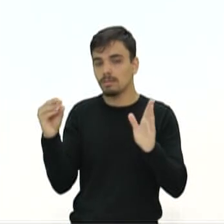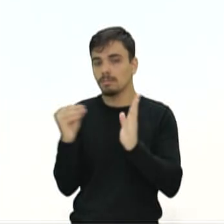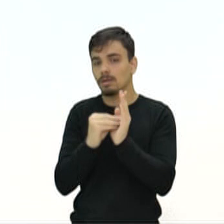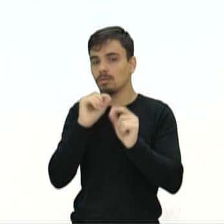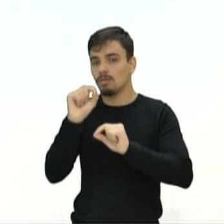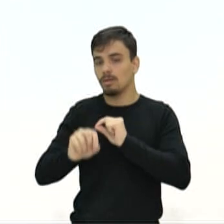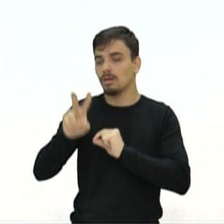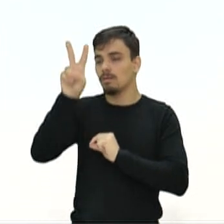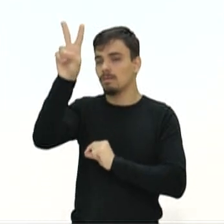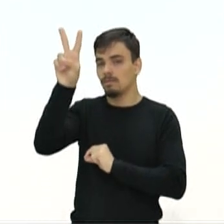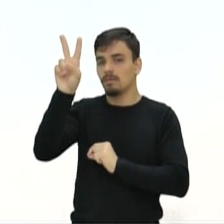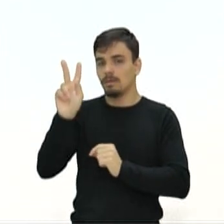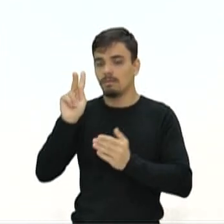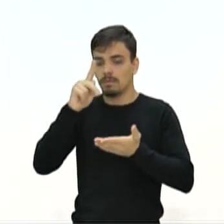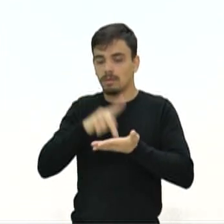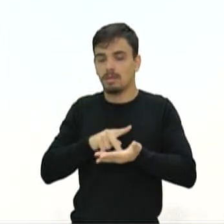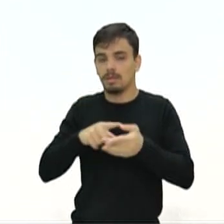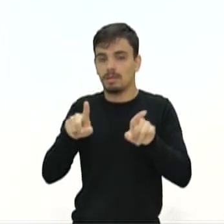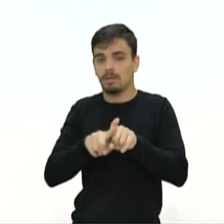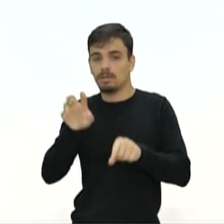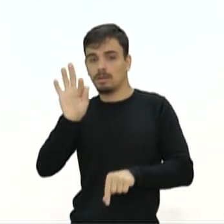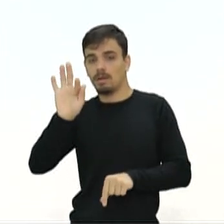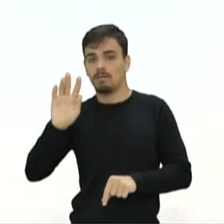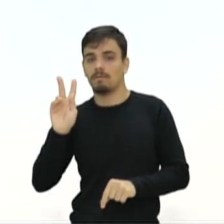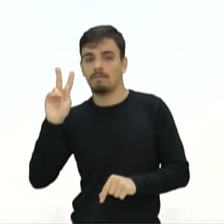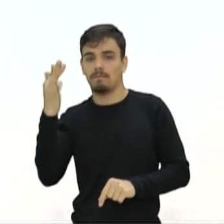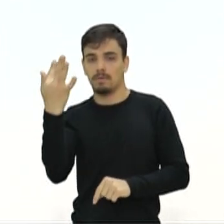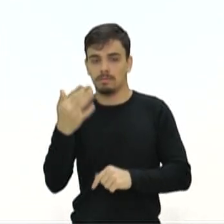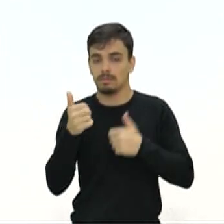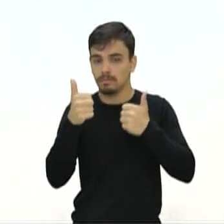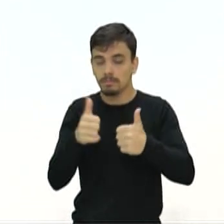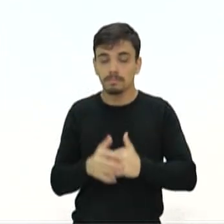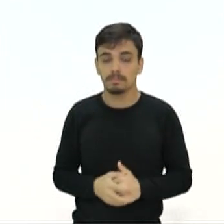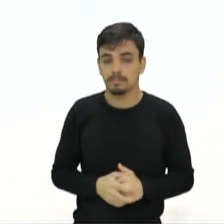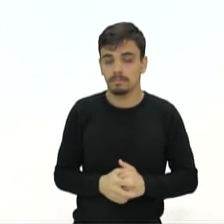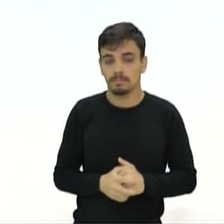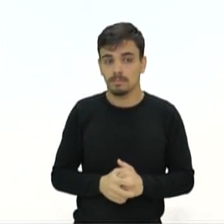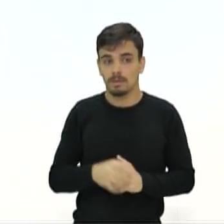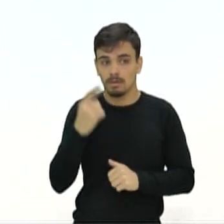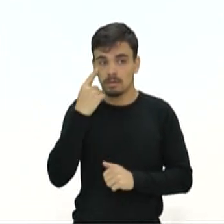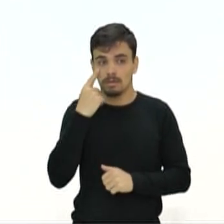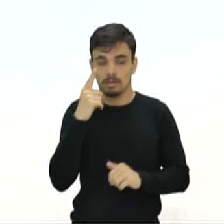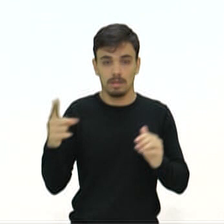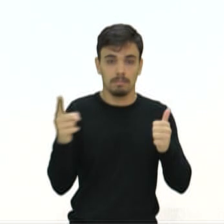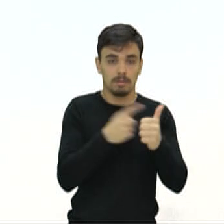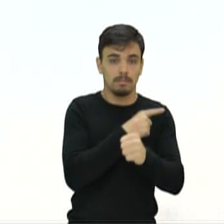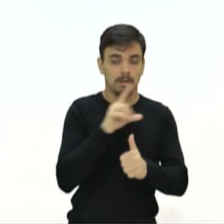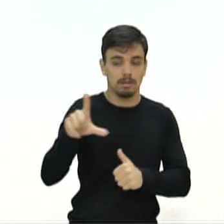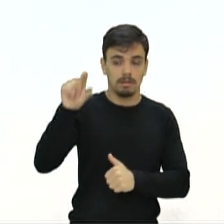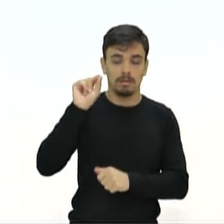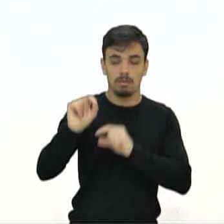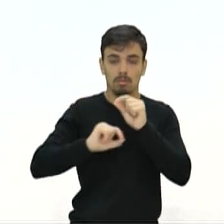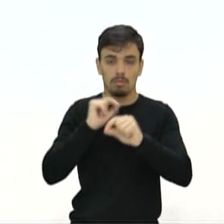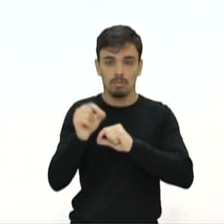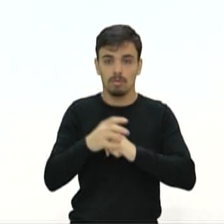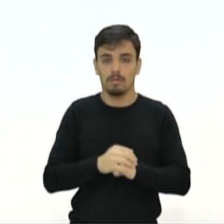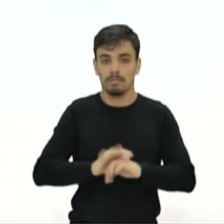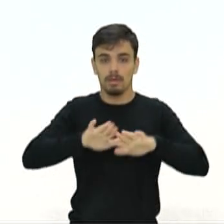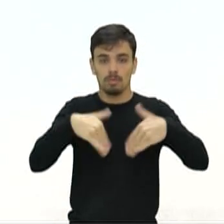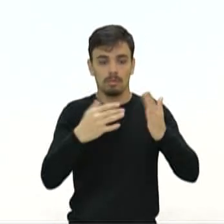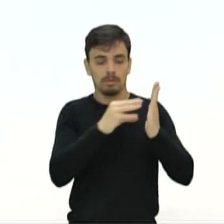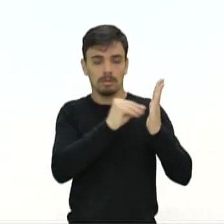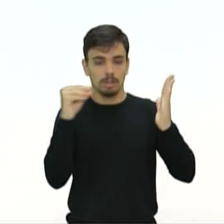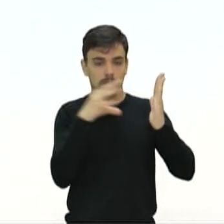coloque V para as verdadeiras e F para as falsas. Pessoal, e ele traz a primeira afirmativa. Quando